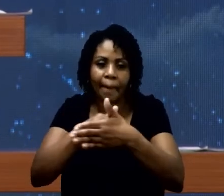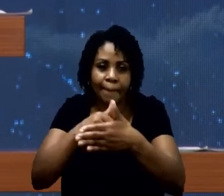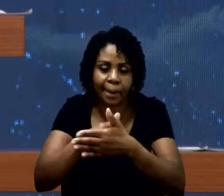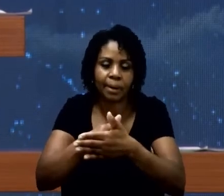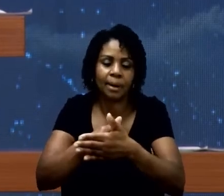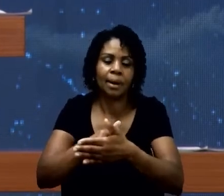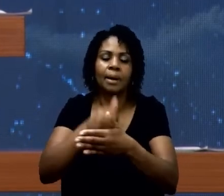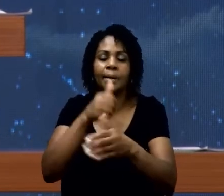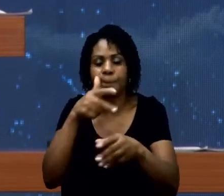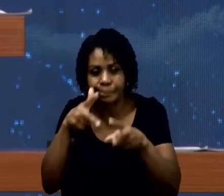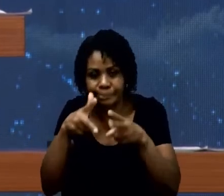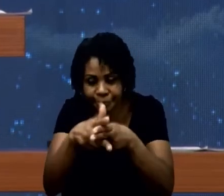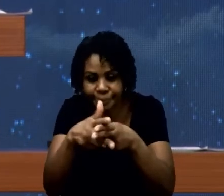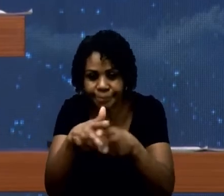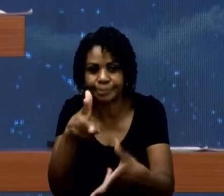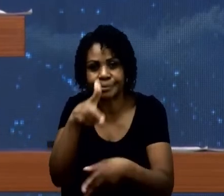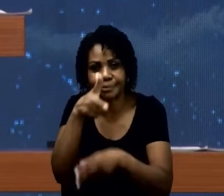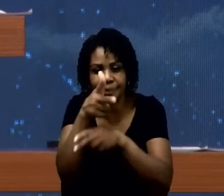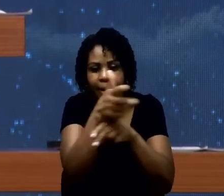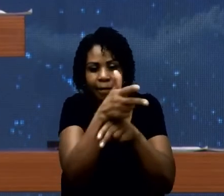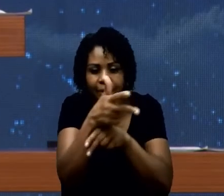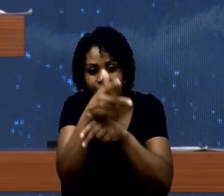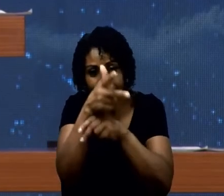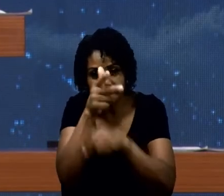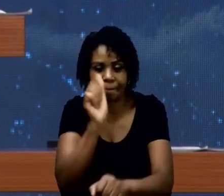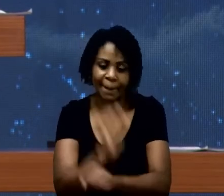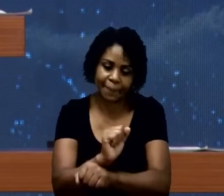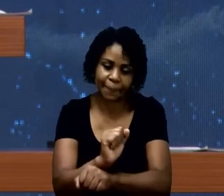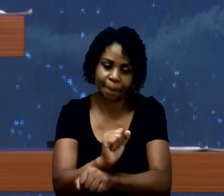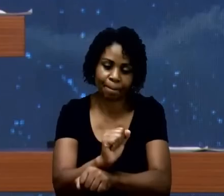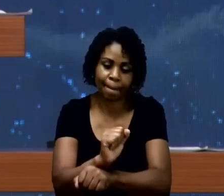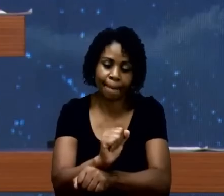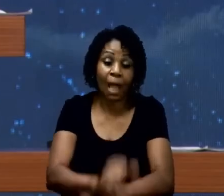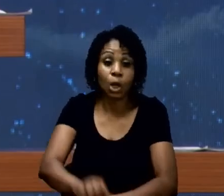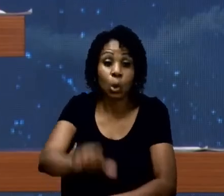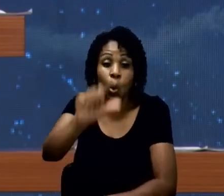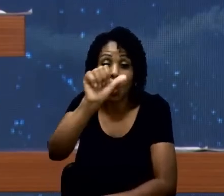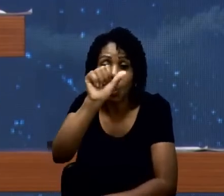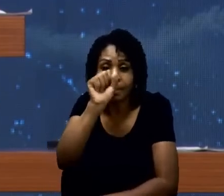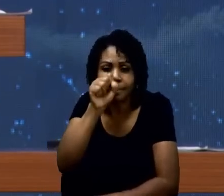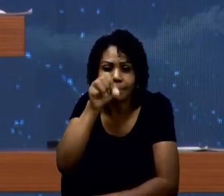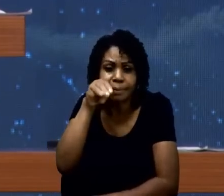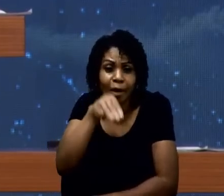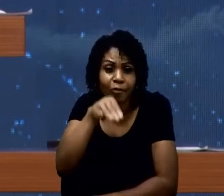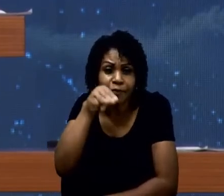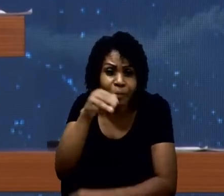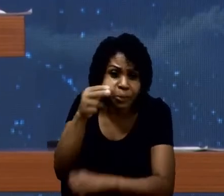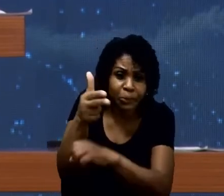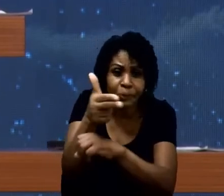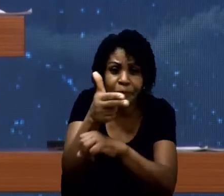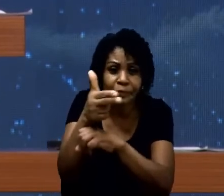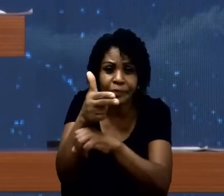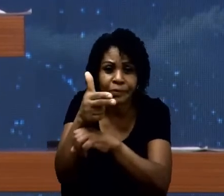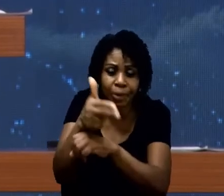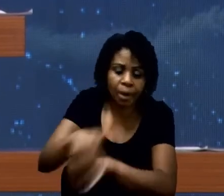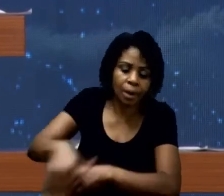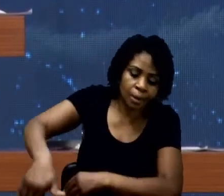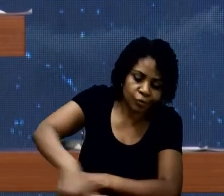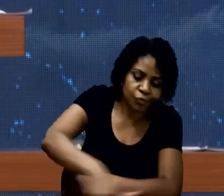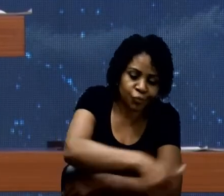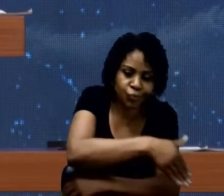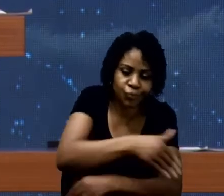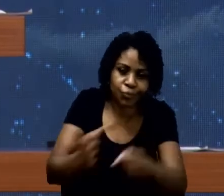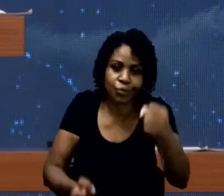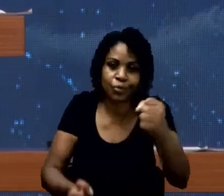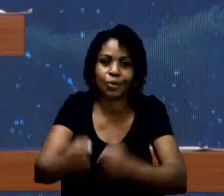aí eu paro de gravar. Aí, quando eu estou no oitavo minuto de algum vídeo, passa o ferro velho.